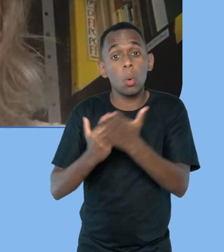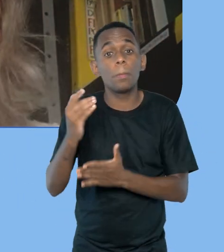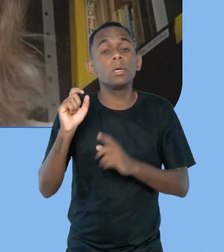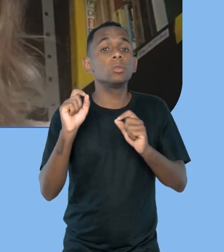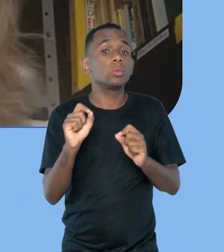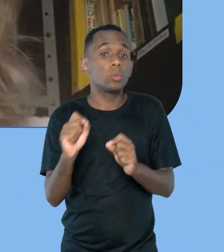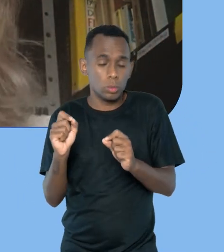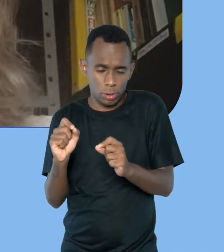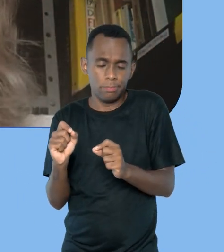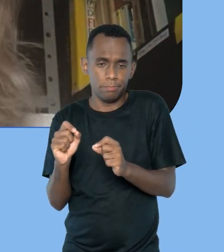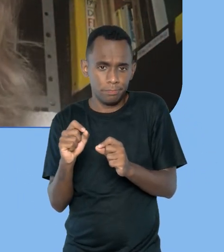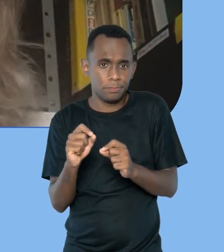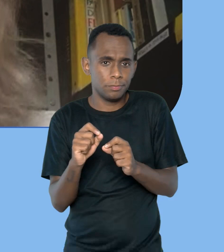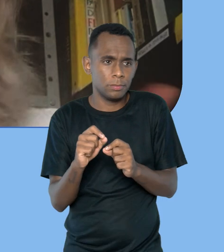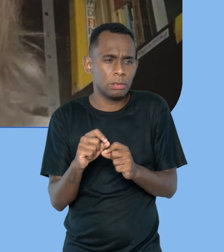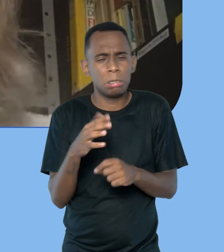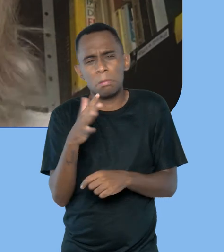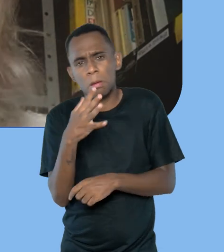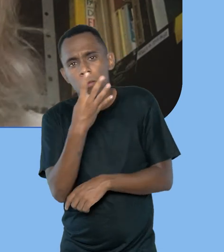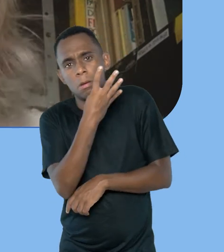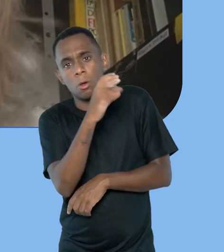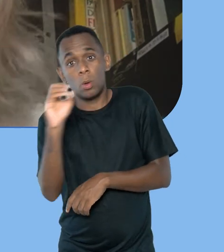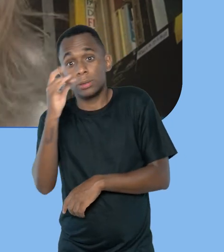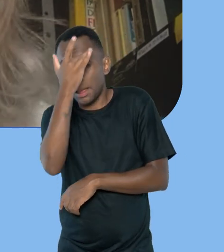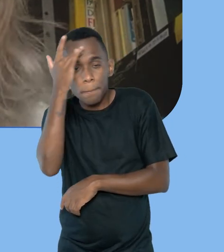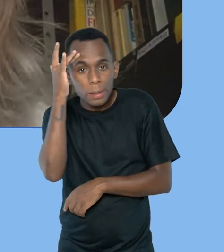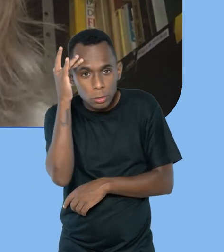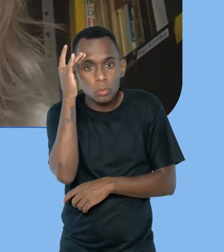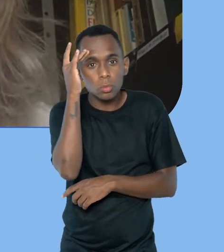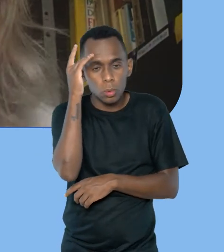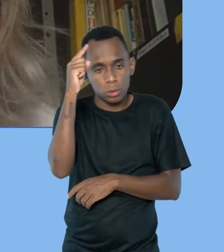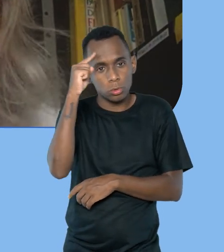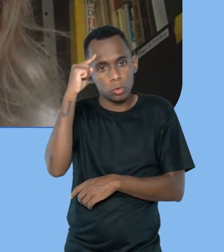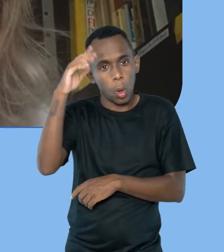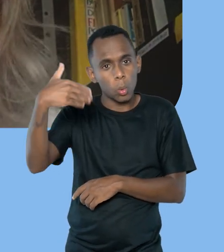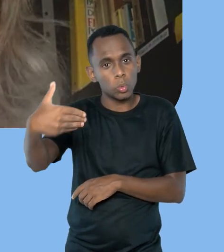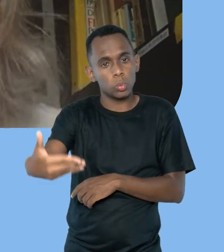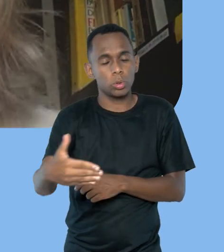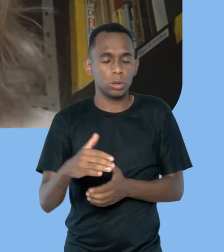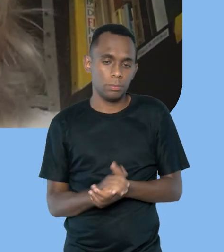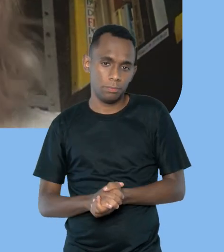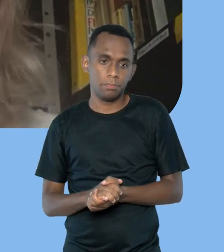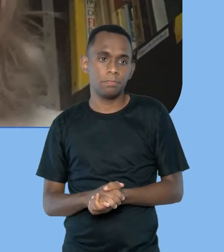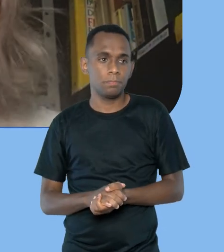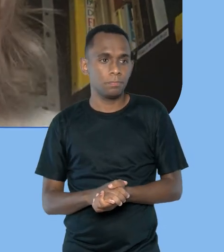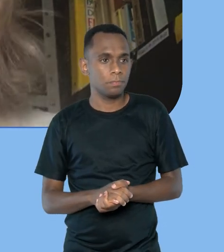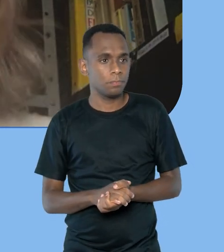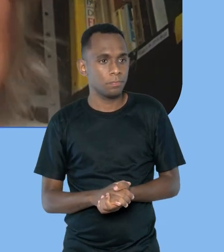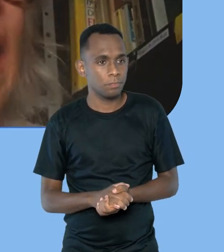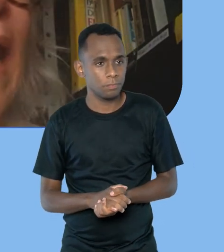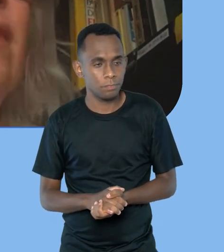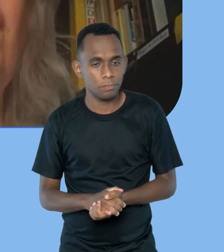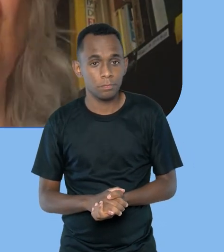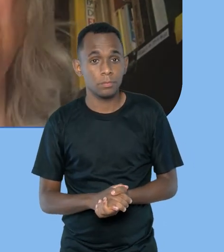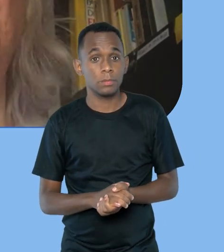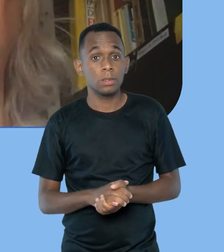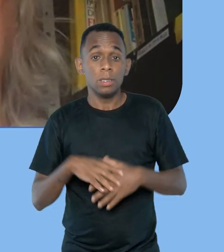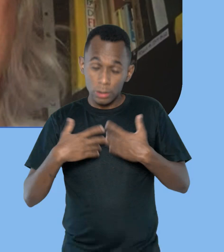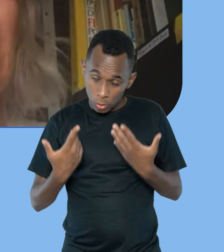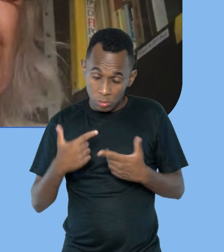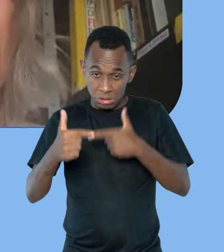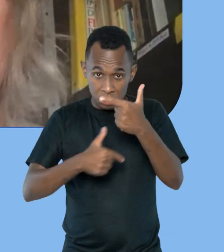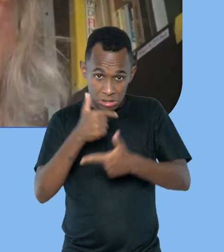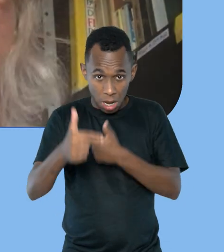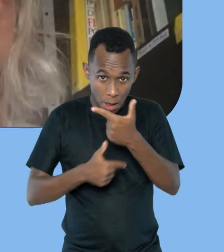passa por cerca de 400 pessoas por dia. Por dia. E esse tipo